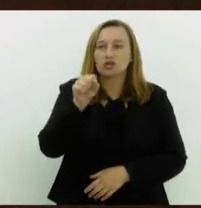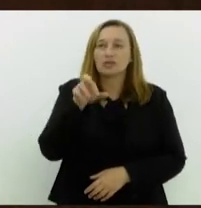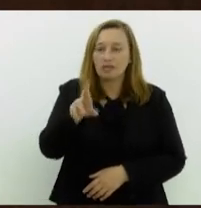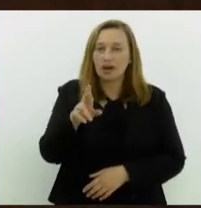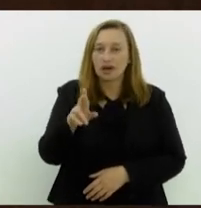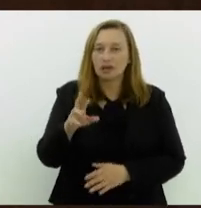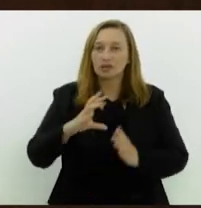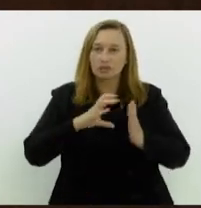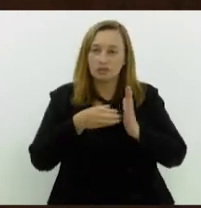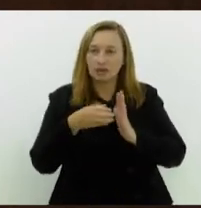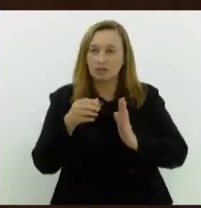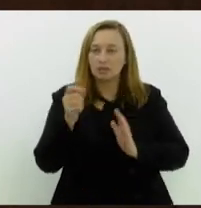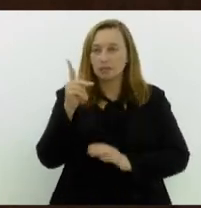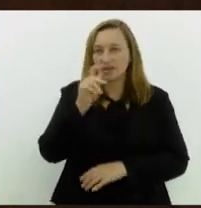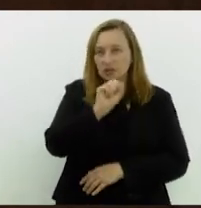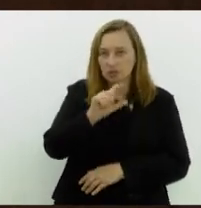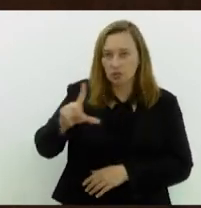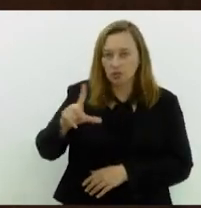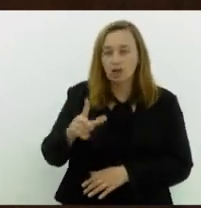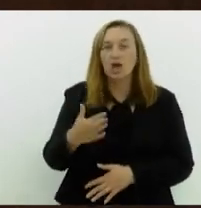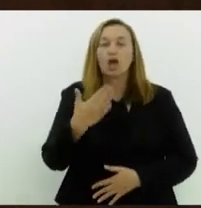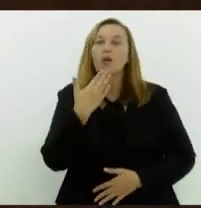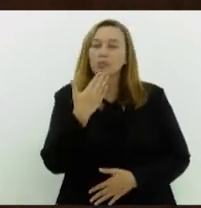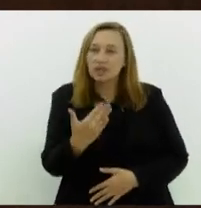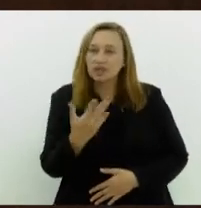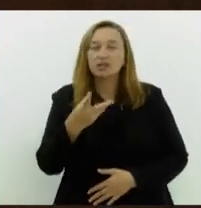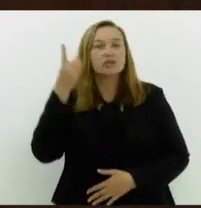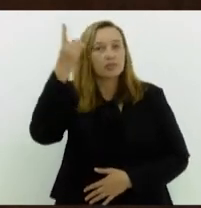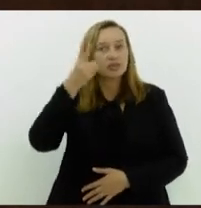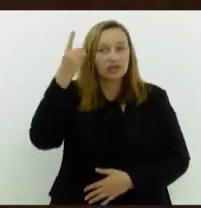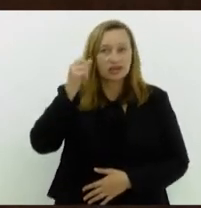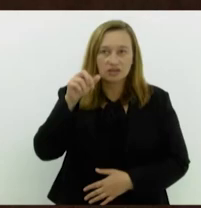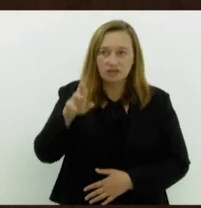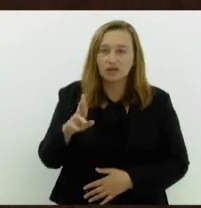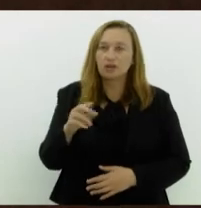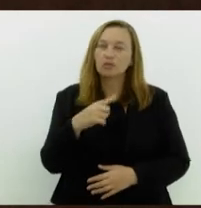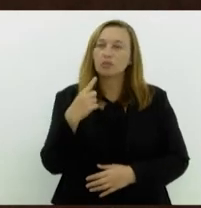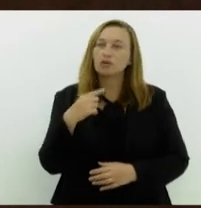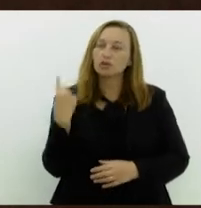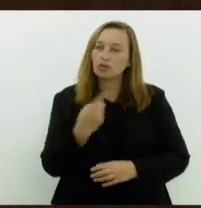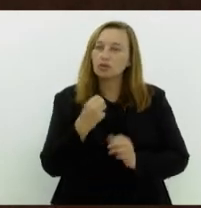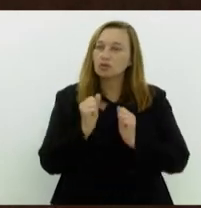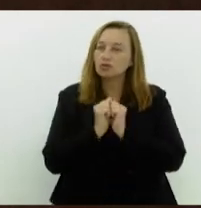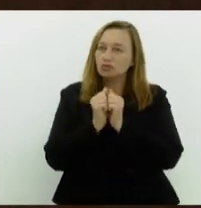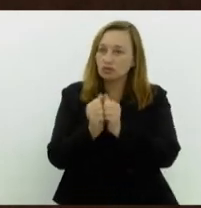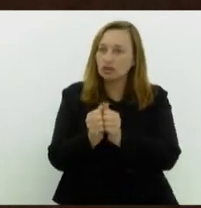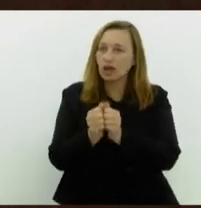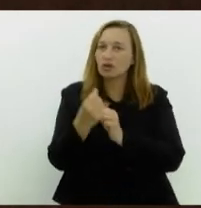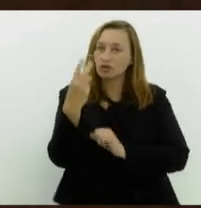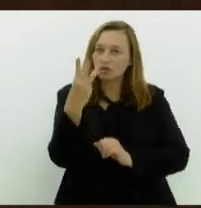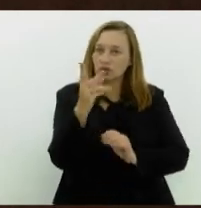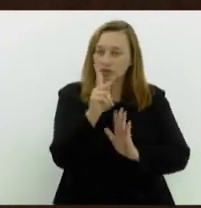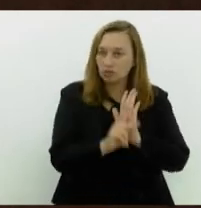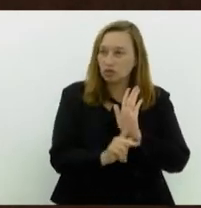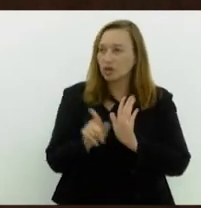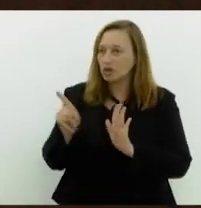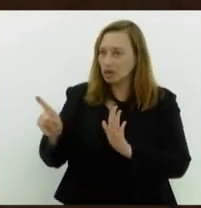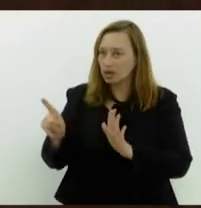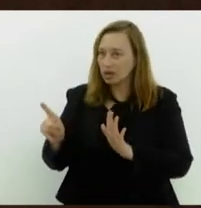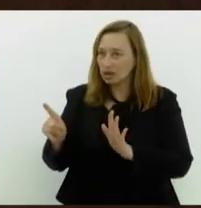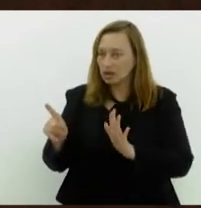PSOL. Eu pedi, então, ao deputado Rosenberg que a gente pudesse juntar os três projetos. E ele,